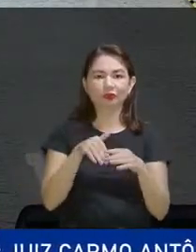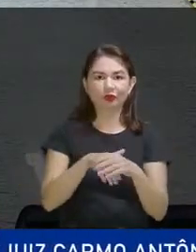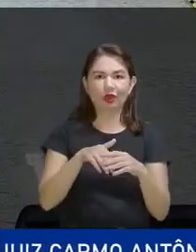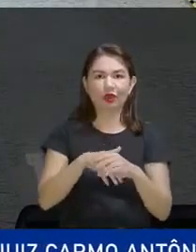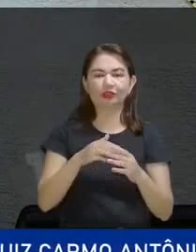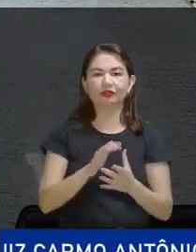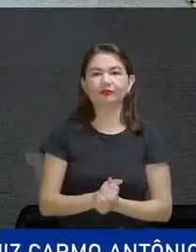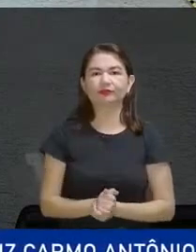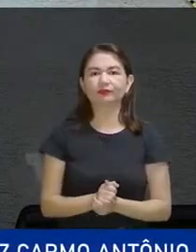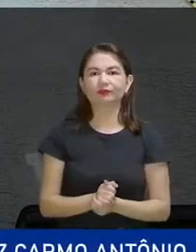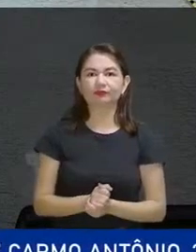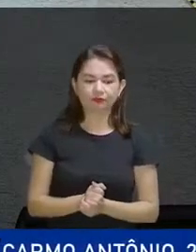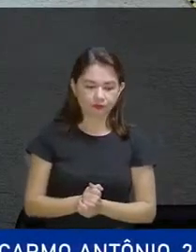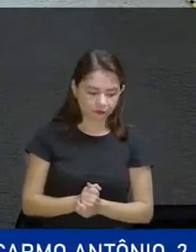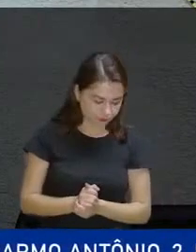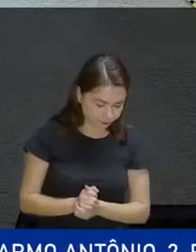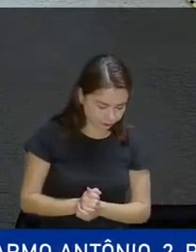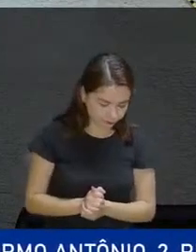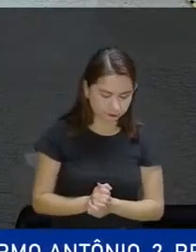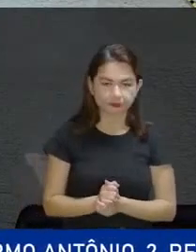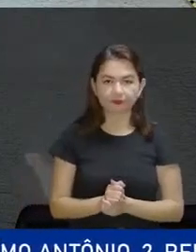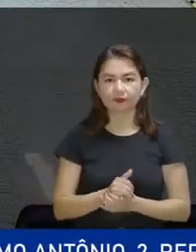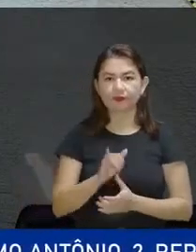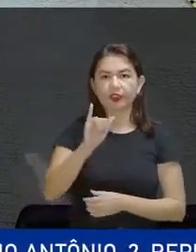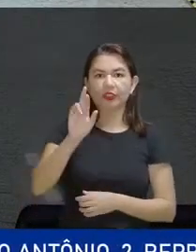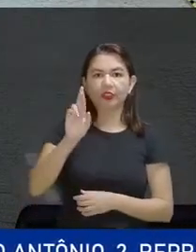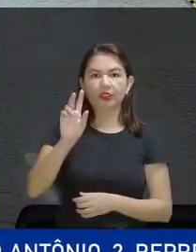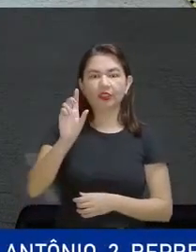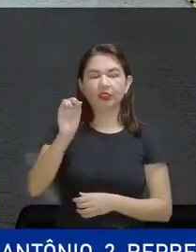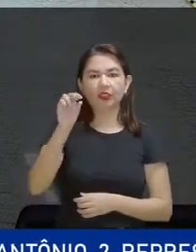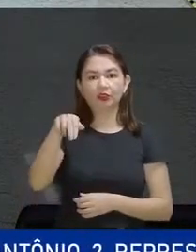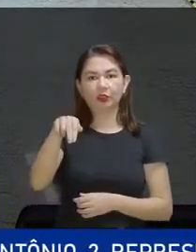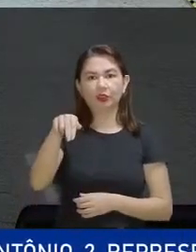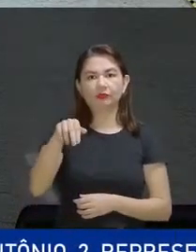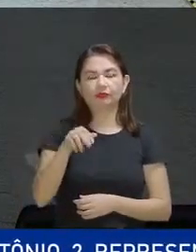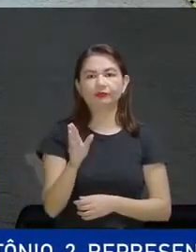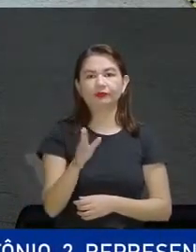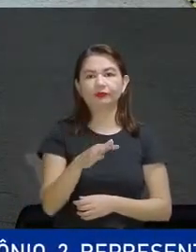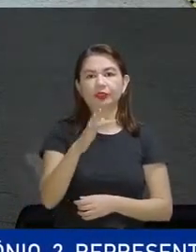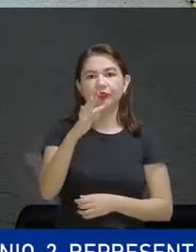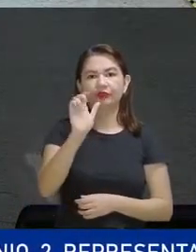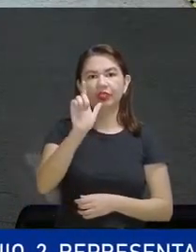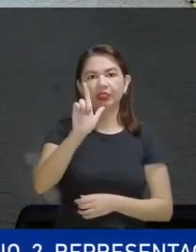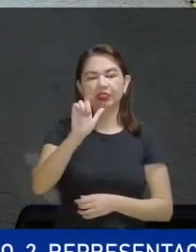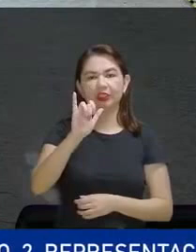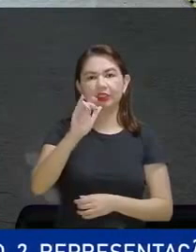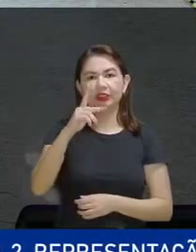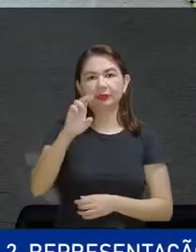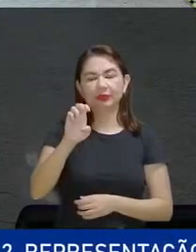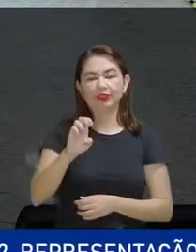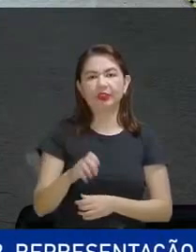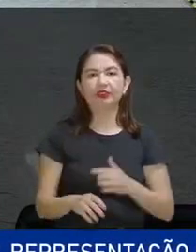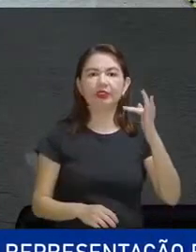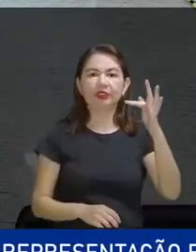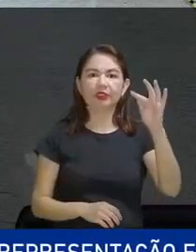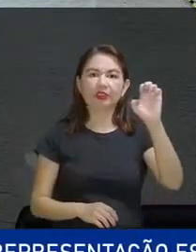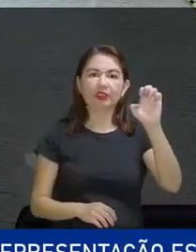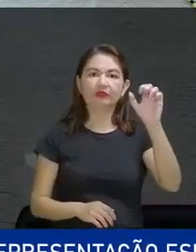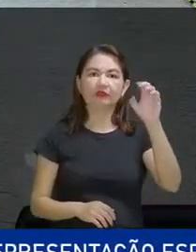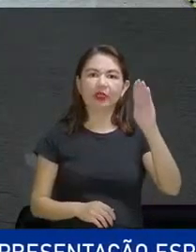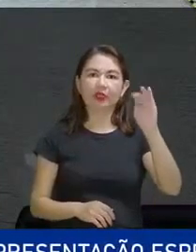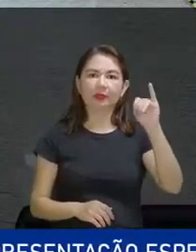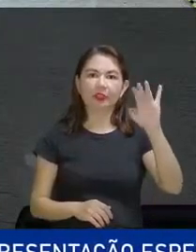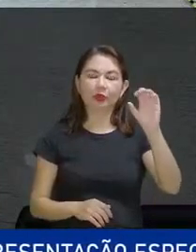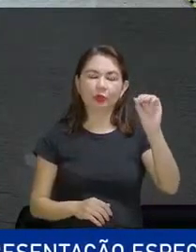pelos investigados Irlon, Felipe Luan e Fábio Jucá. Sob a perspectiva do abuso do poder econômico, a gravidade